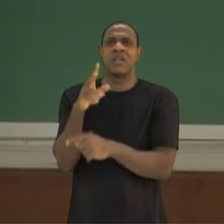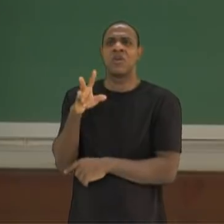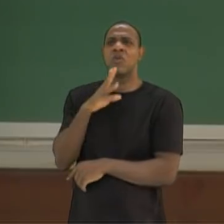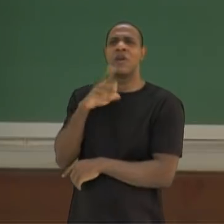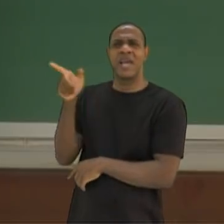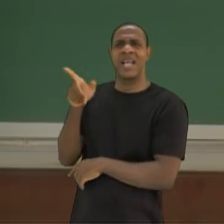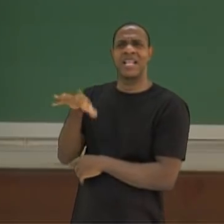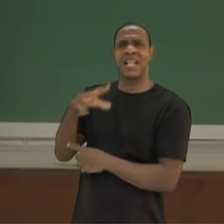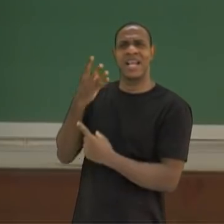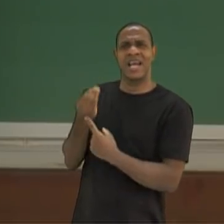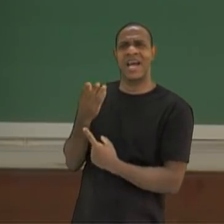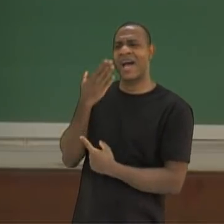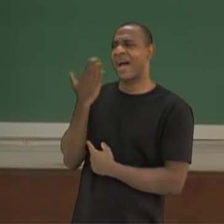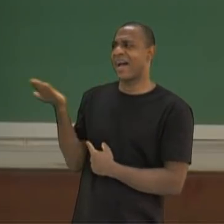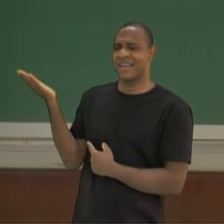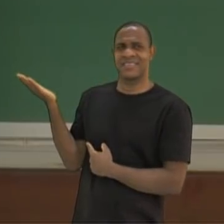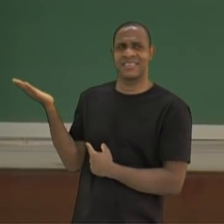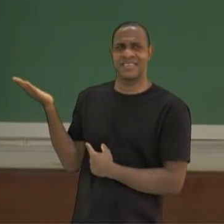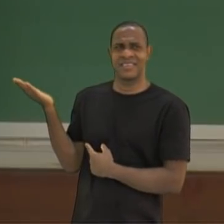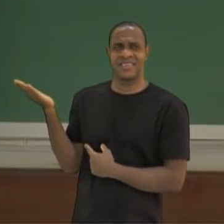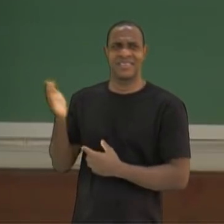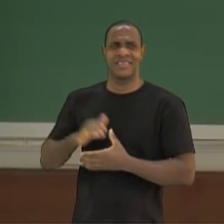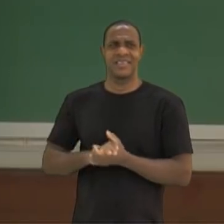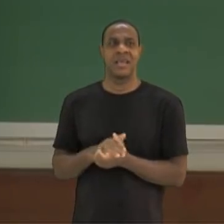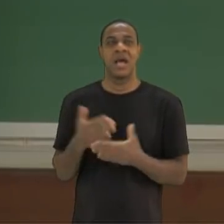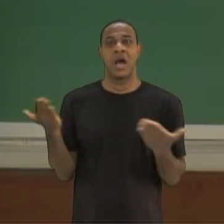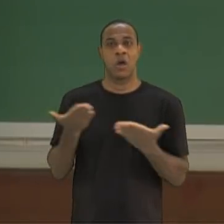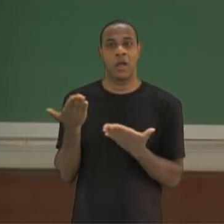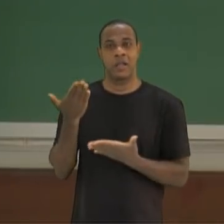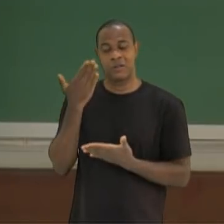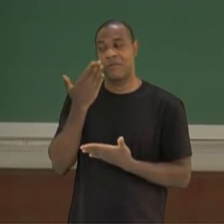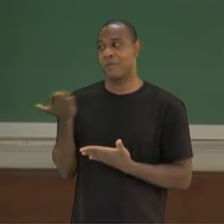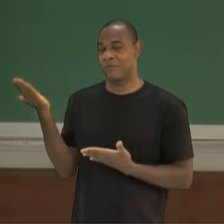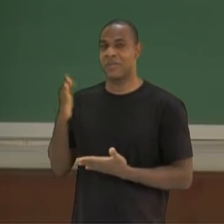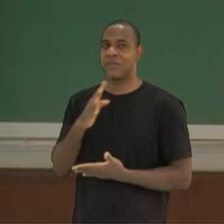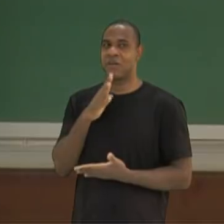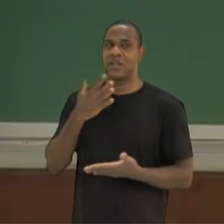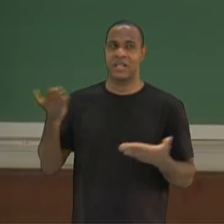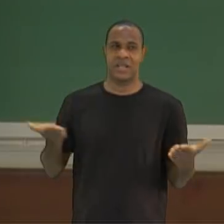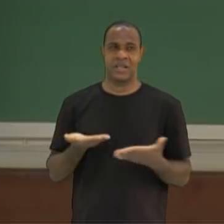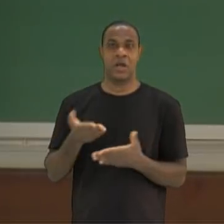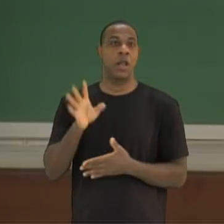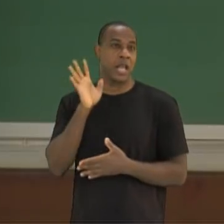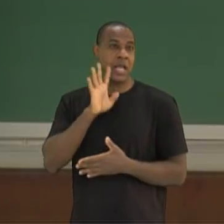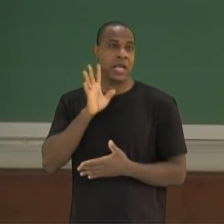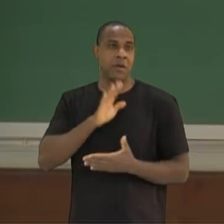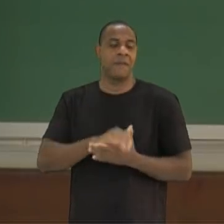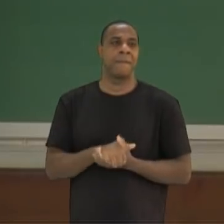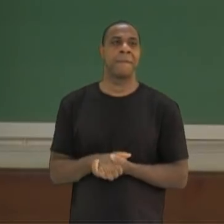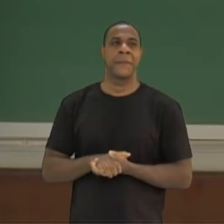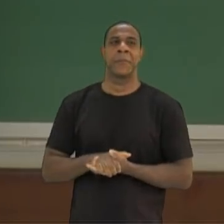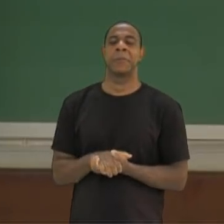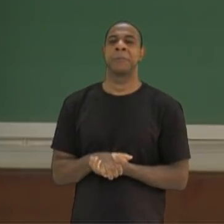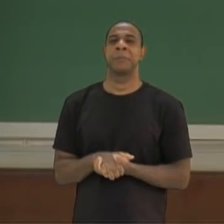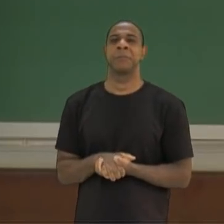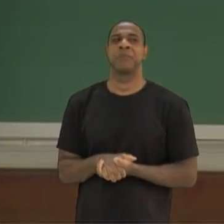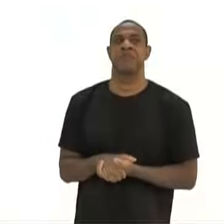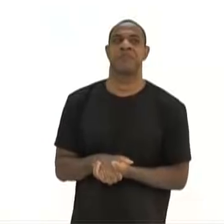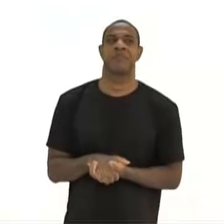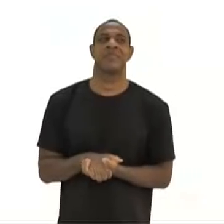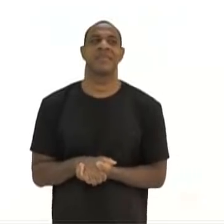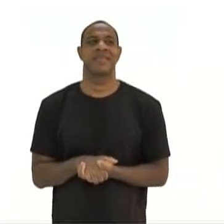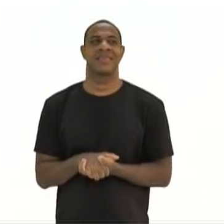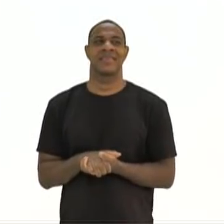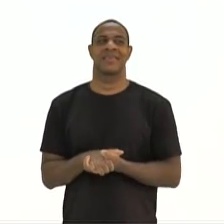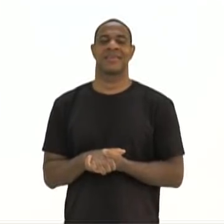arte? Já ouviu falar? Então agora você vai conhecer. Olha que super legal que é. Presta atenção. Então vamos lá.